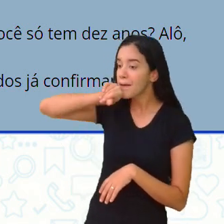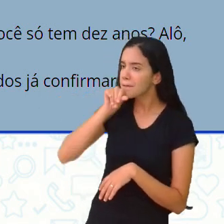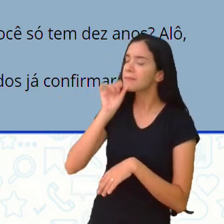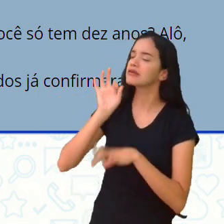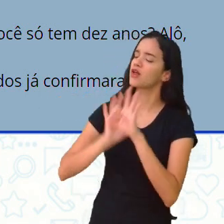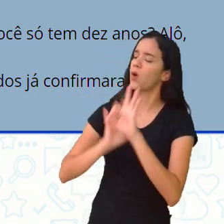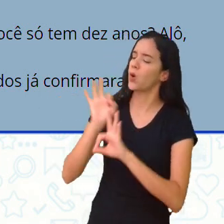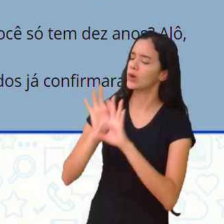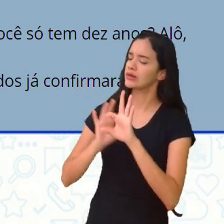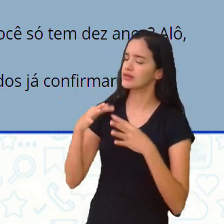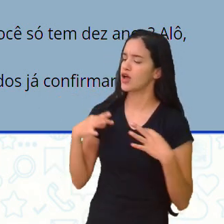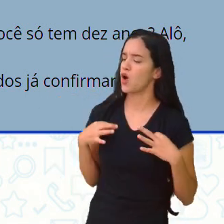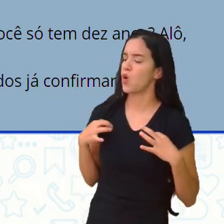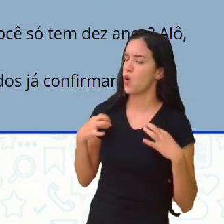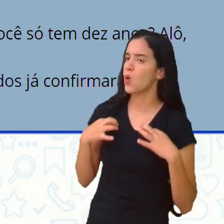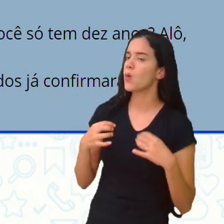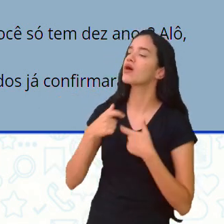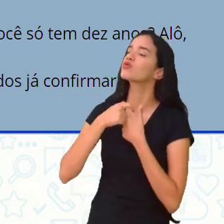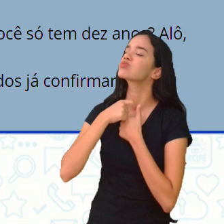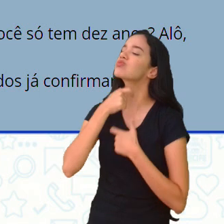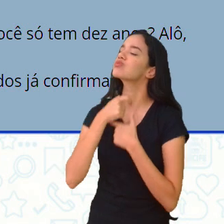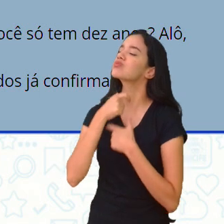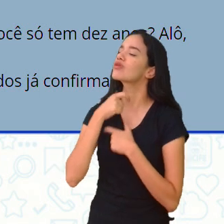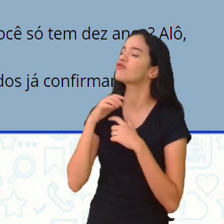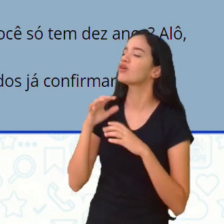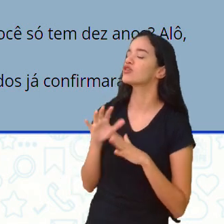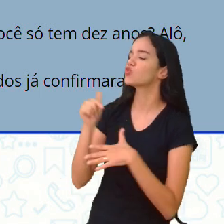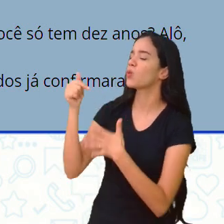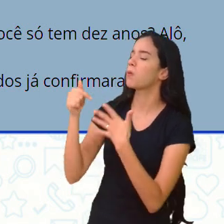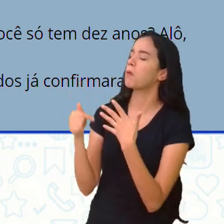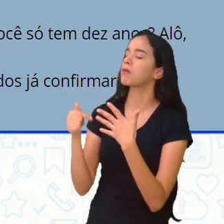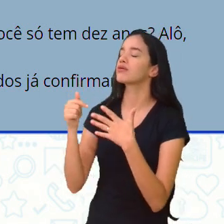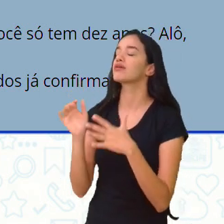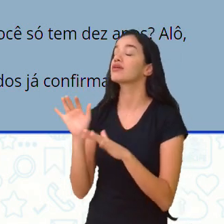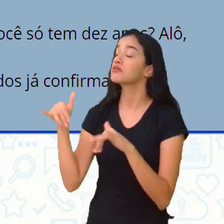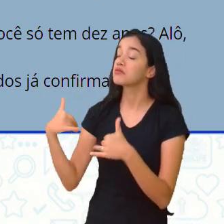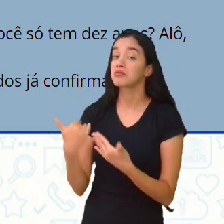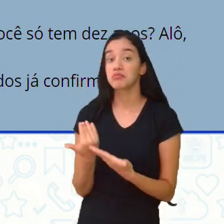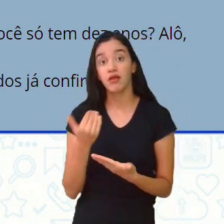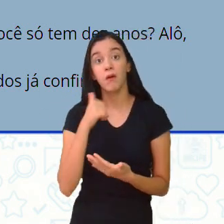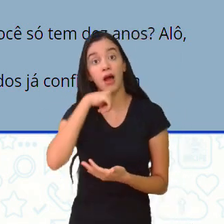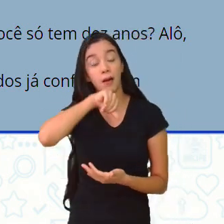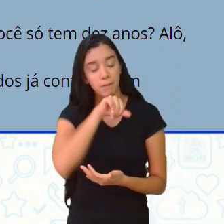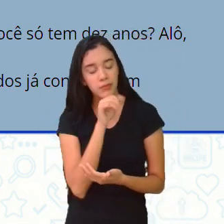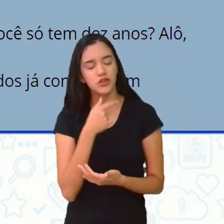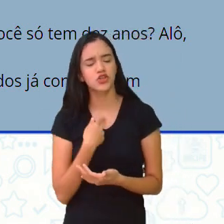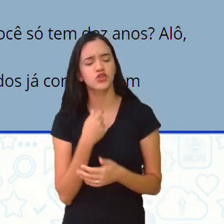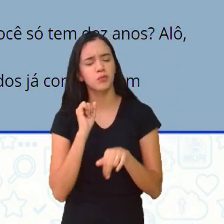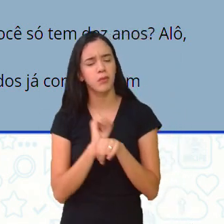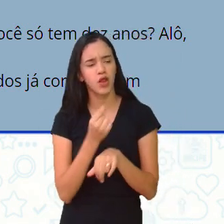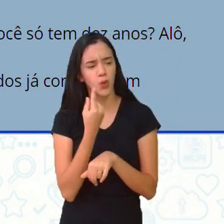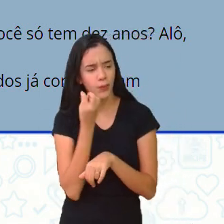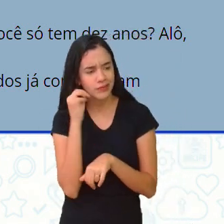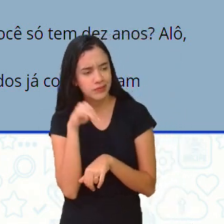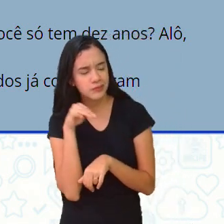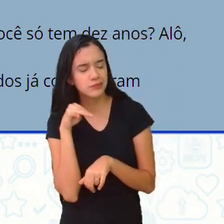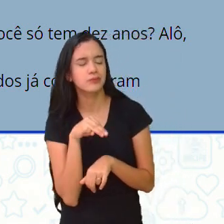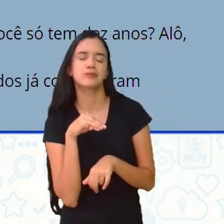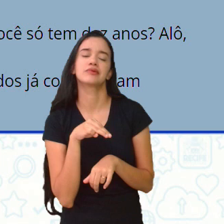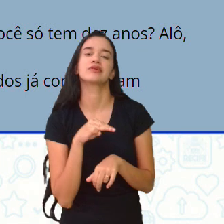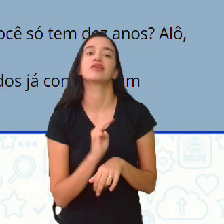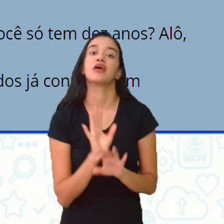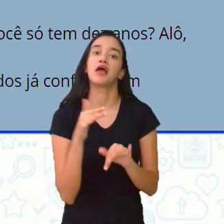fazendo a roupa com gravata e tudo. A mãe, não é? Só um minutinho,